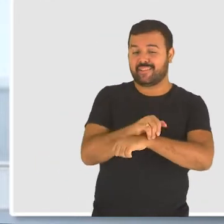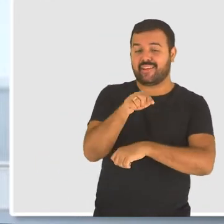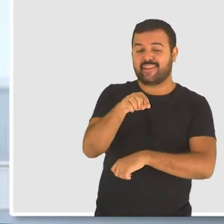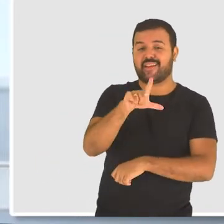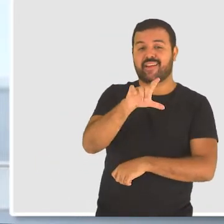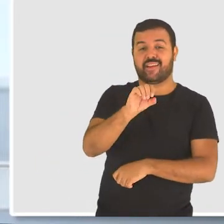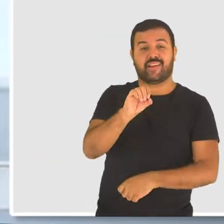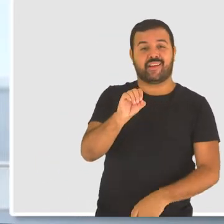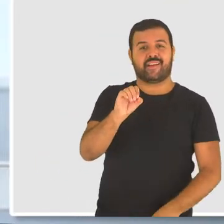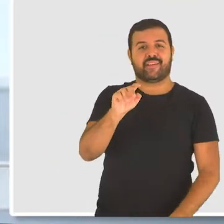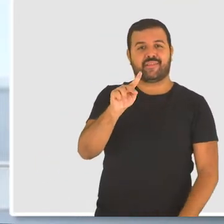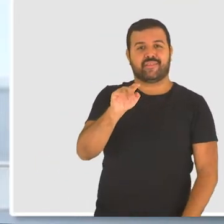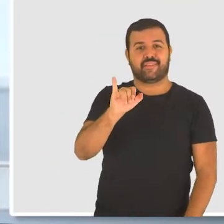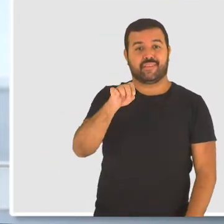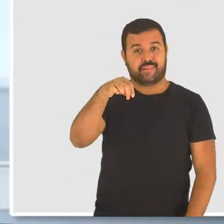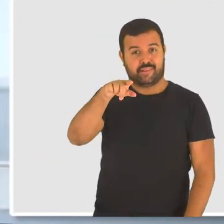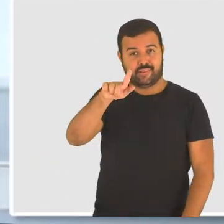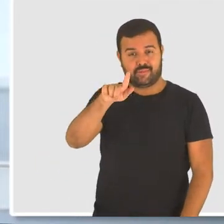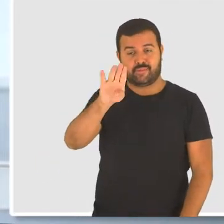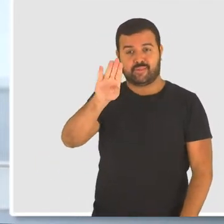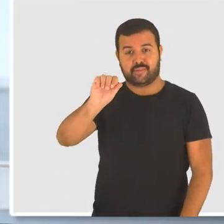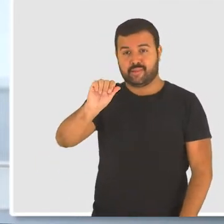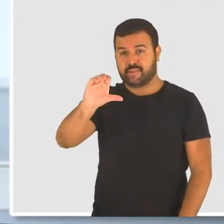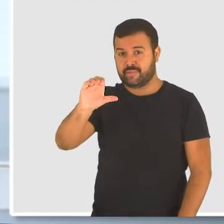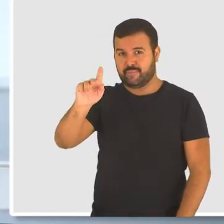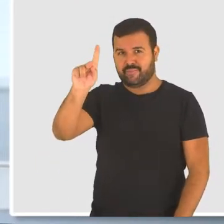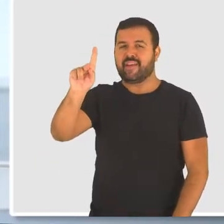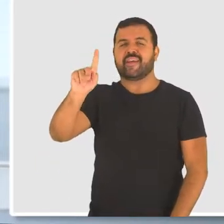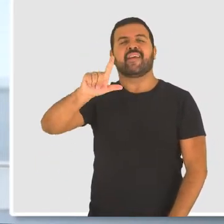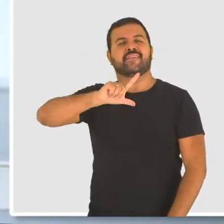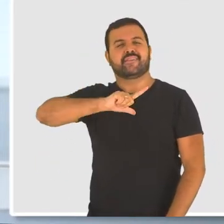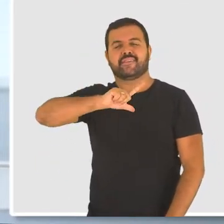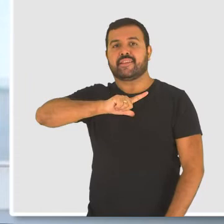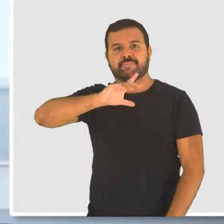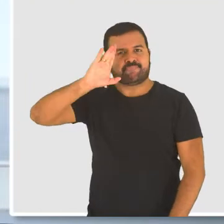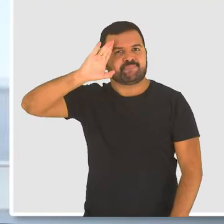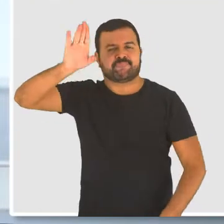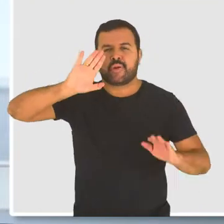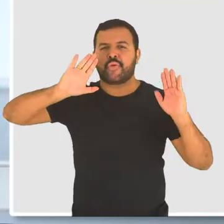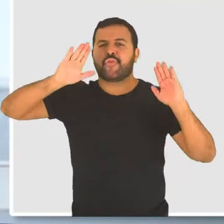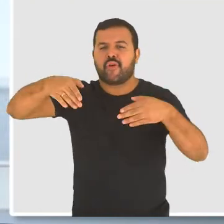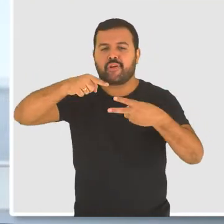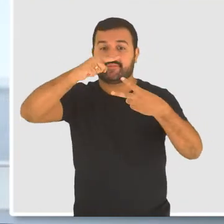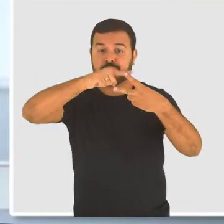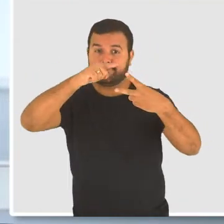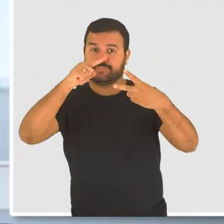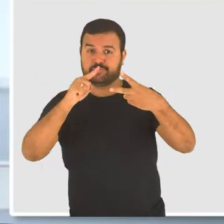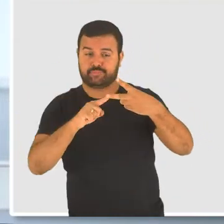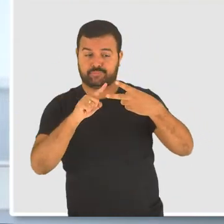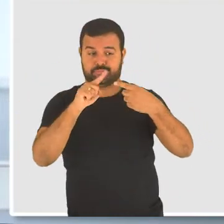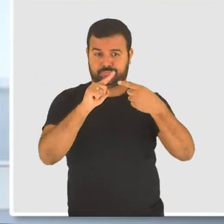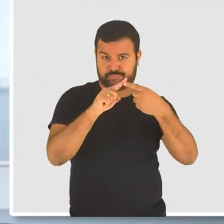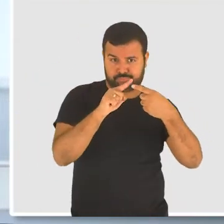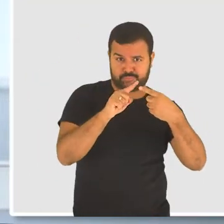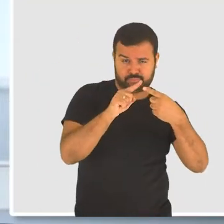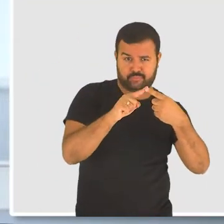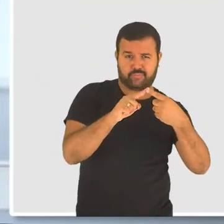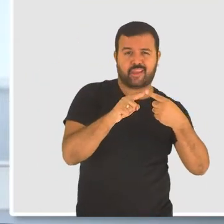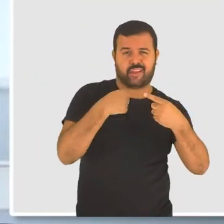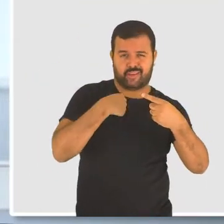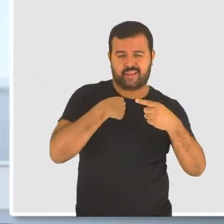duas coisas importantes defendidas por Polya. Está coerente tudo o que eu fiz? Eu posso